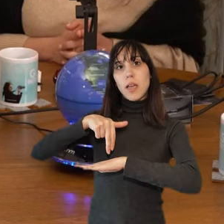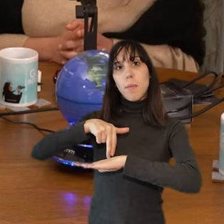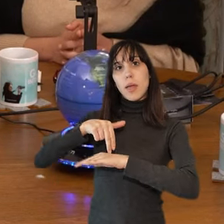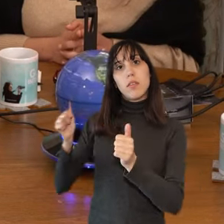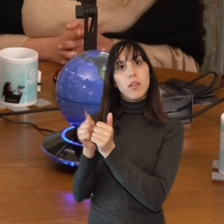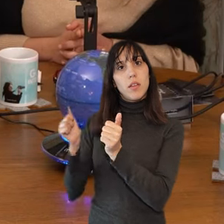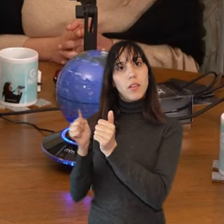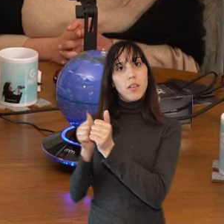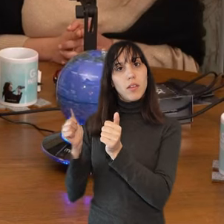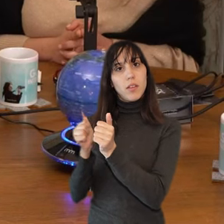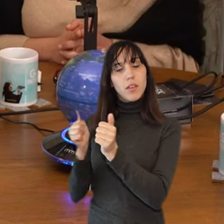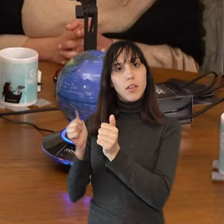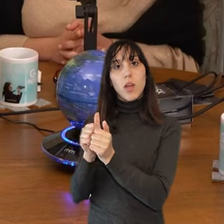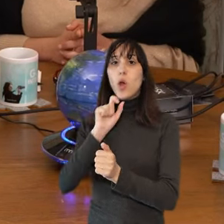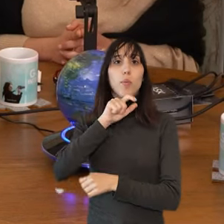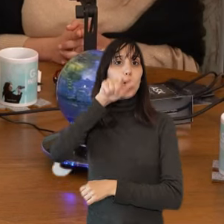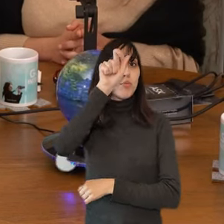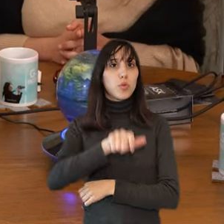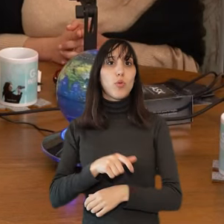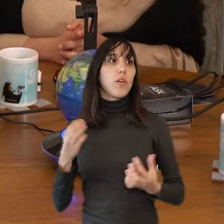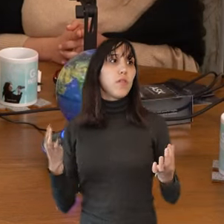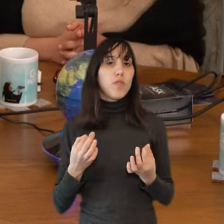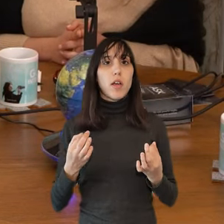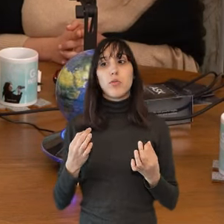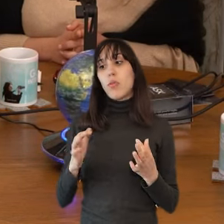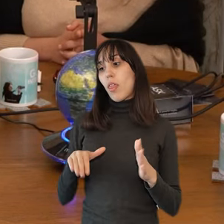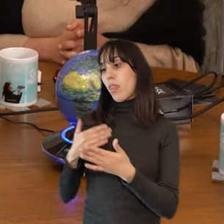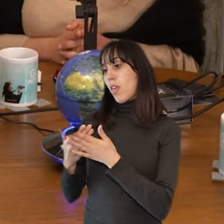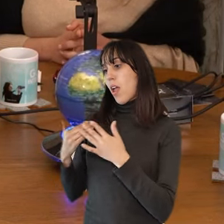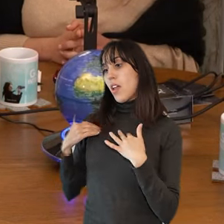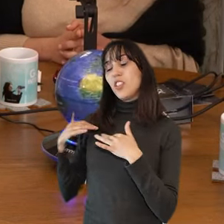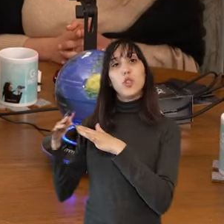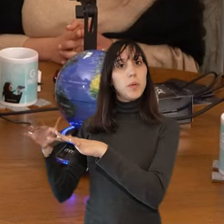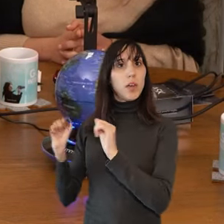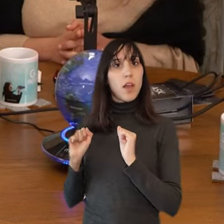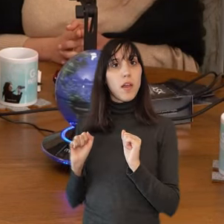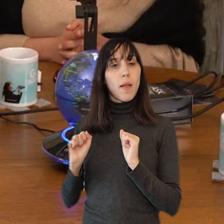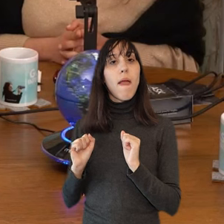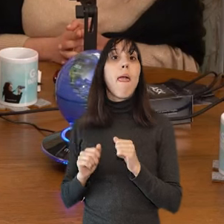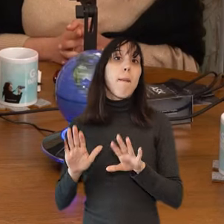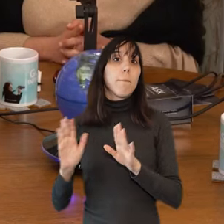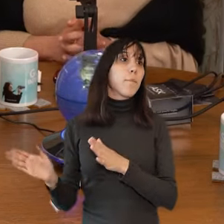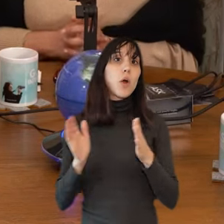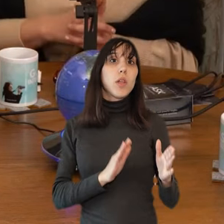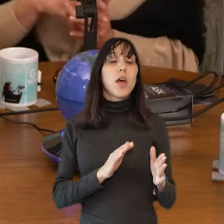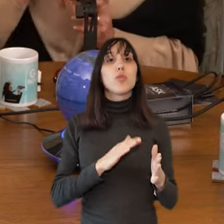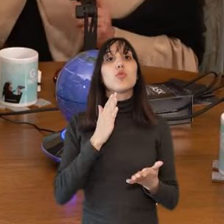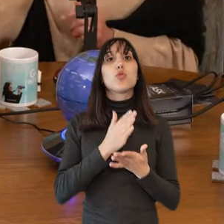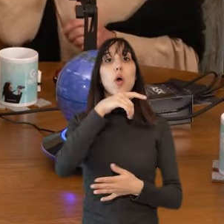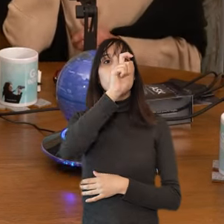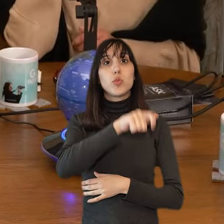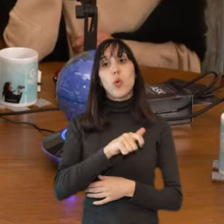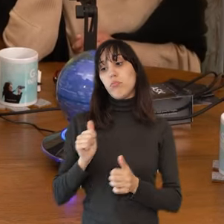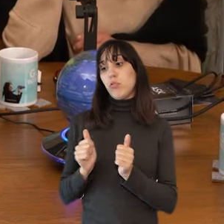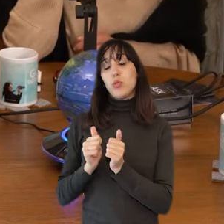e que o acompanha e que pode ser a pessoa que realmente o inspira eh mas que também pode ser unicamente a pessoa que